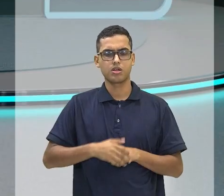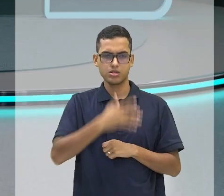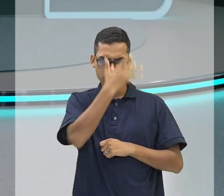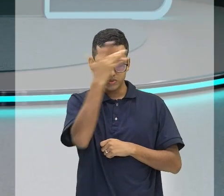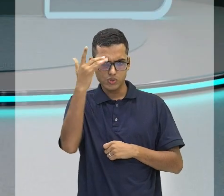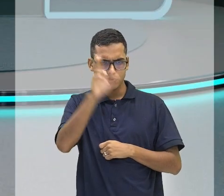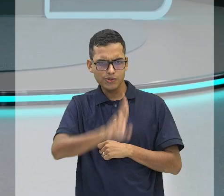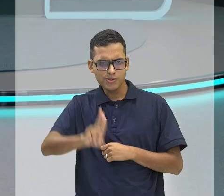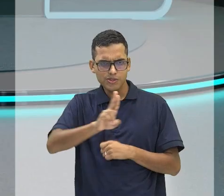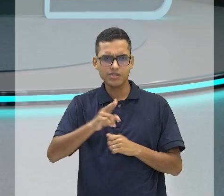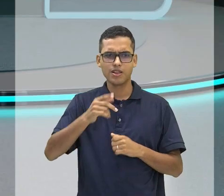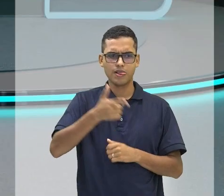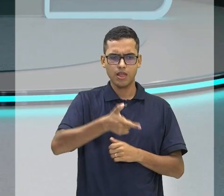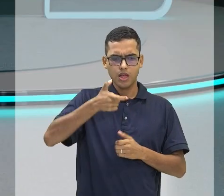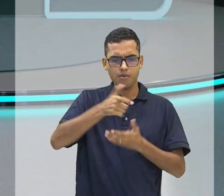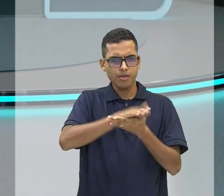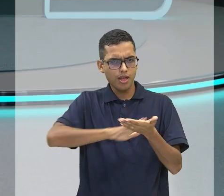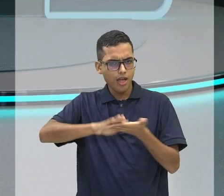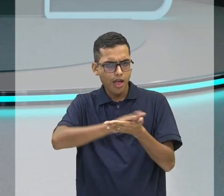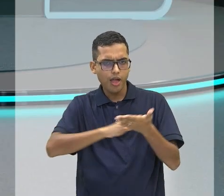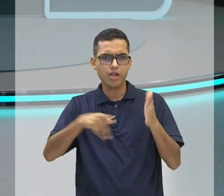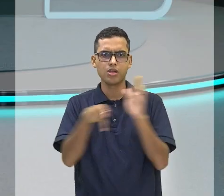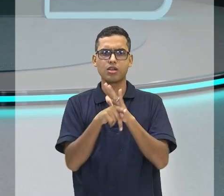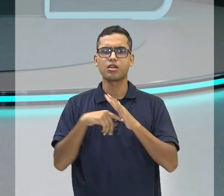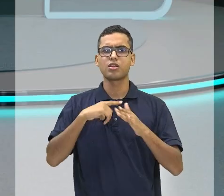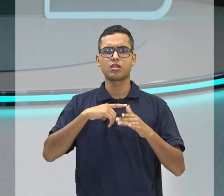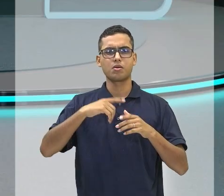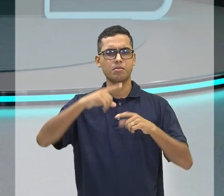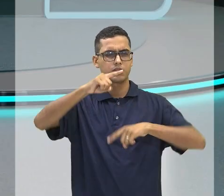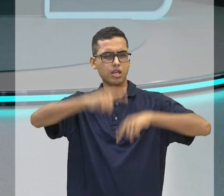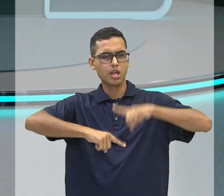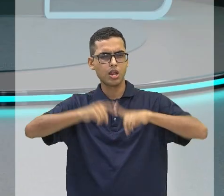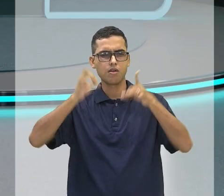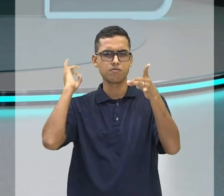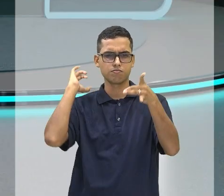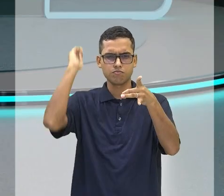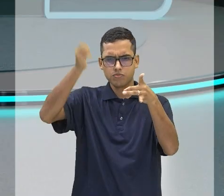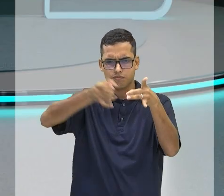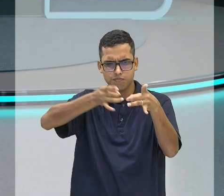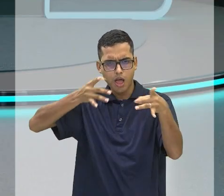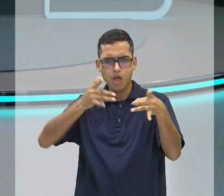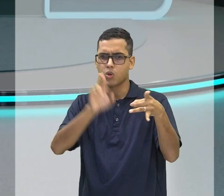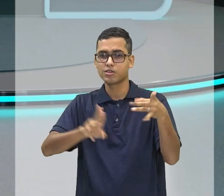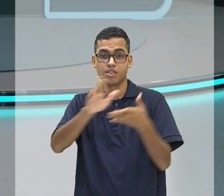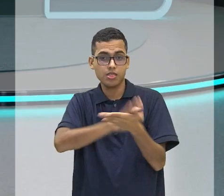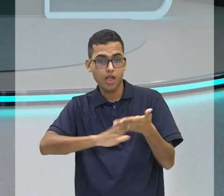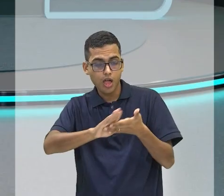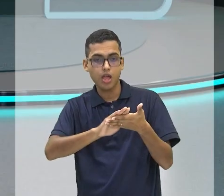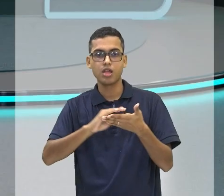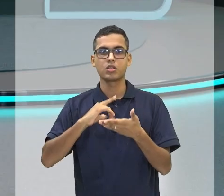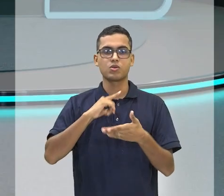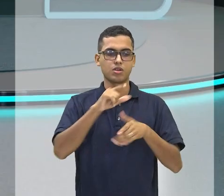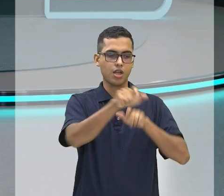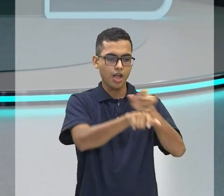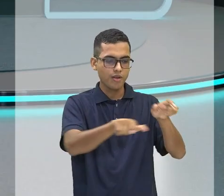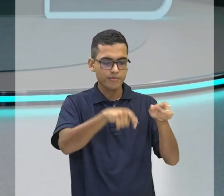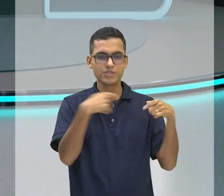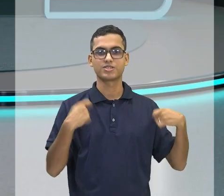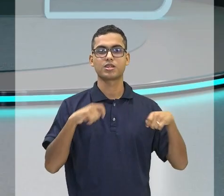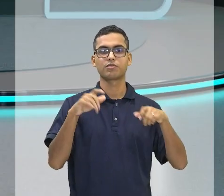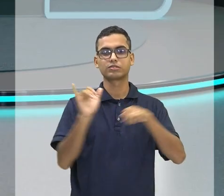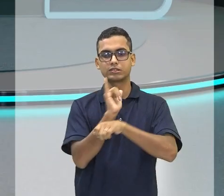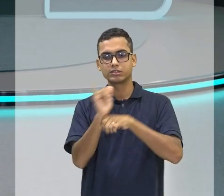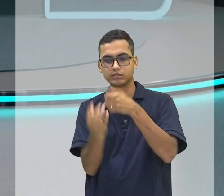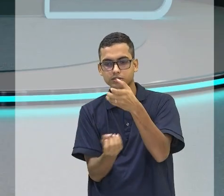pessoas, né, os habitantes da ilha de Okinawa. E o que aconteceu? Eles tiveram que desenvolver aí outras formas de se